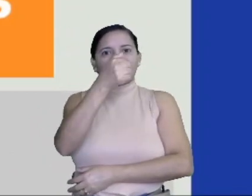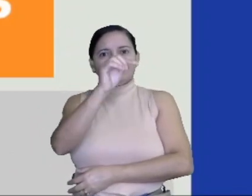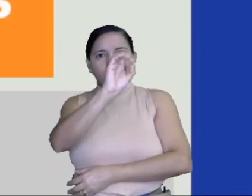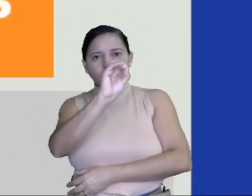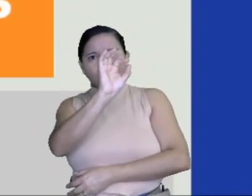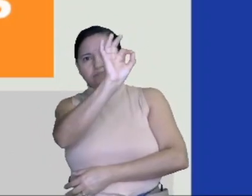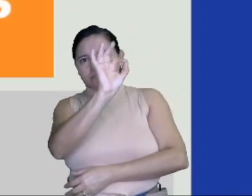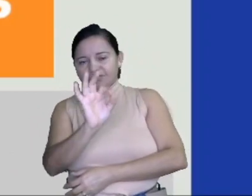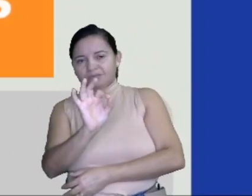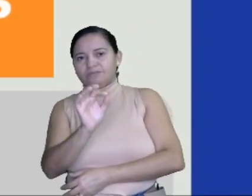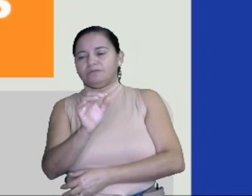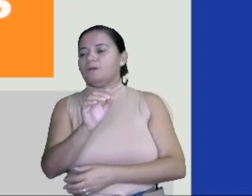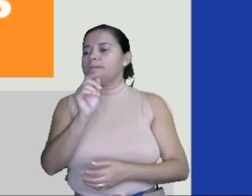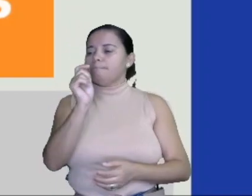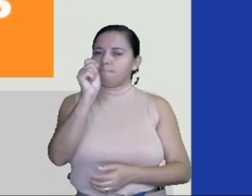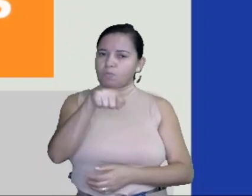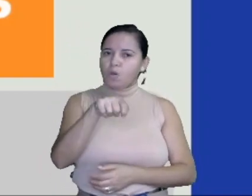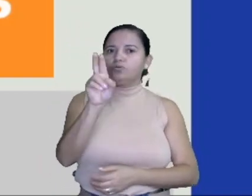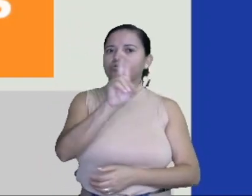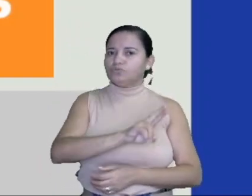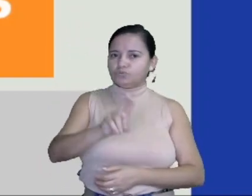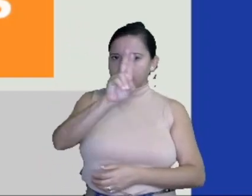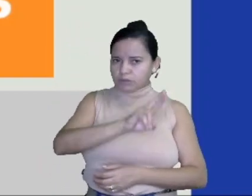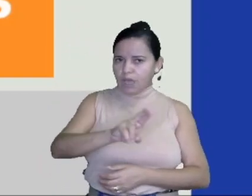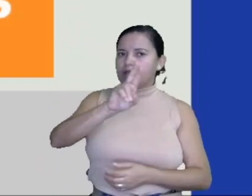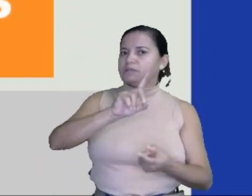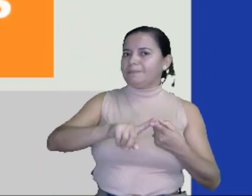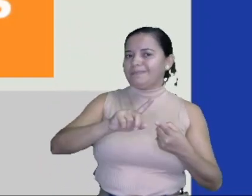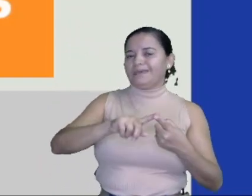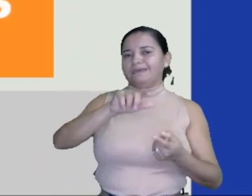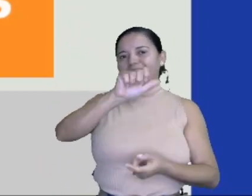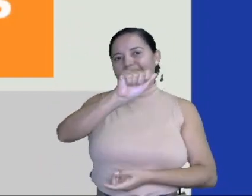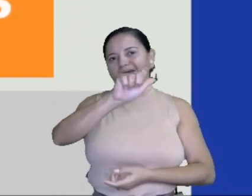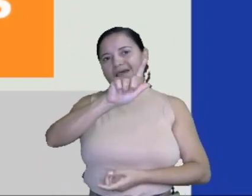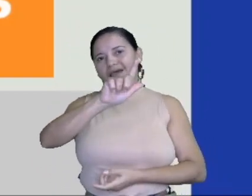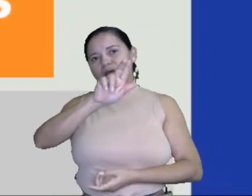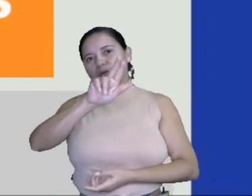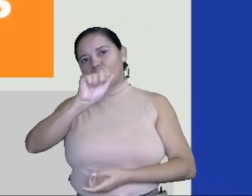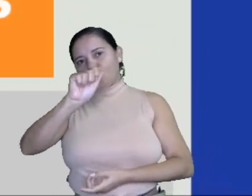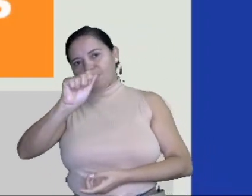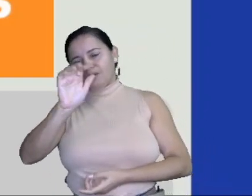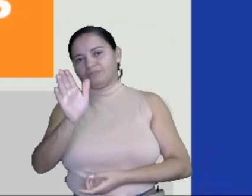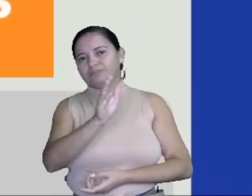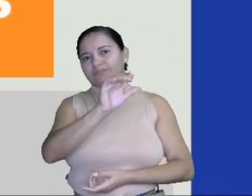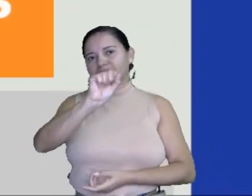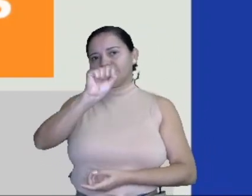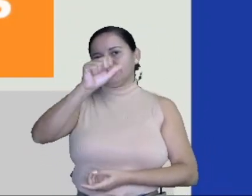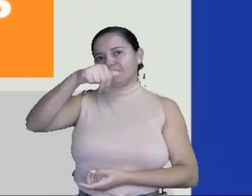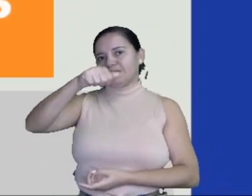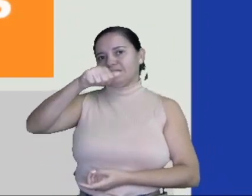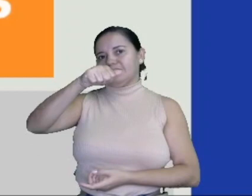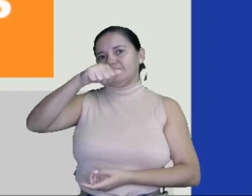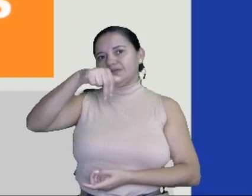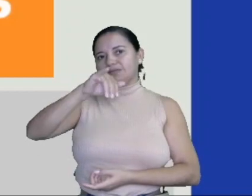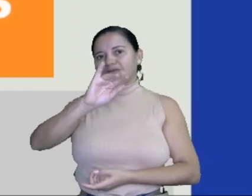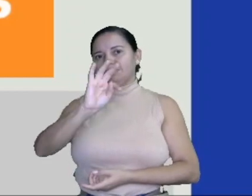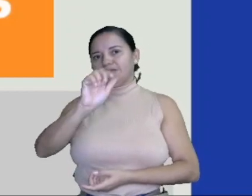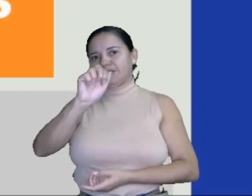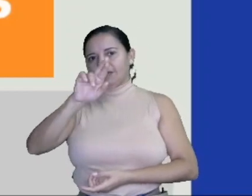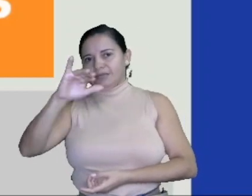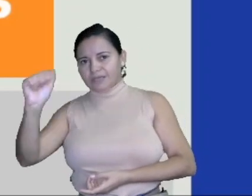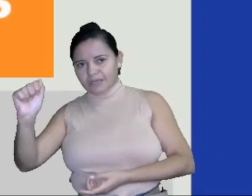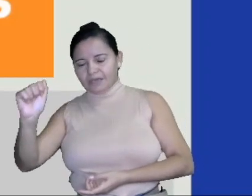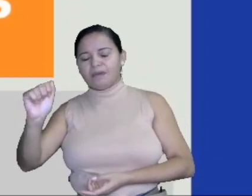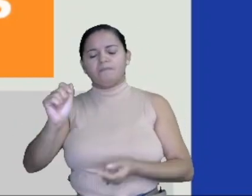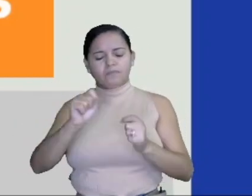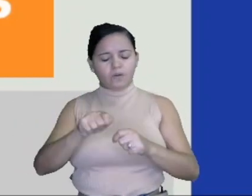com a água sanitária, pode usar ela para limpar, tá, as embalagens, os objetos, antes de guardar, ou álcool 70,